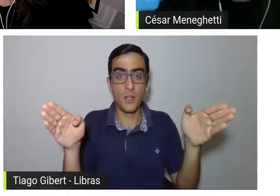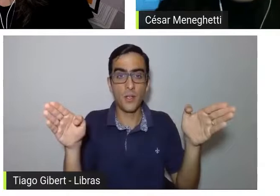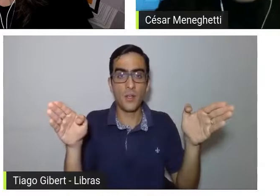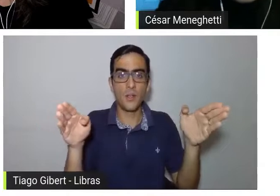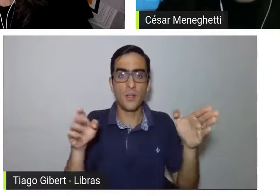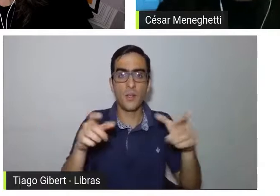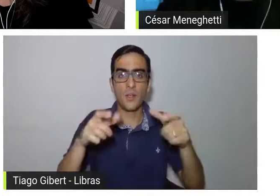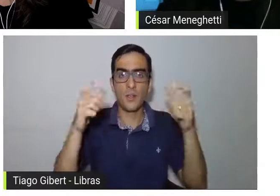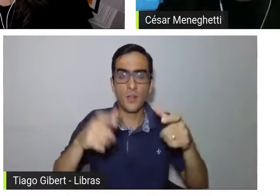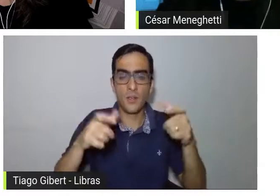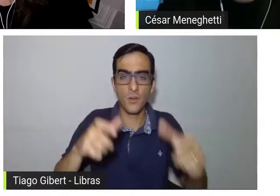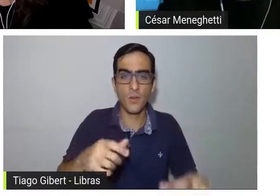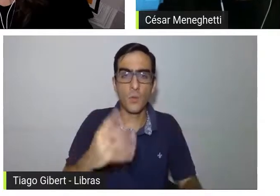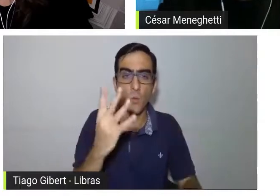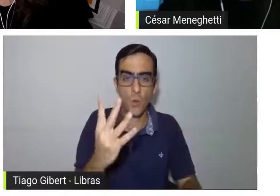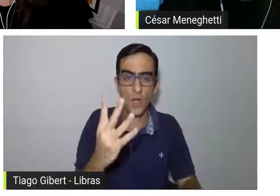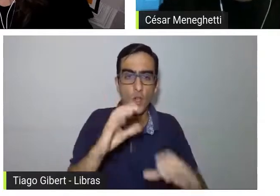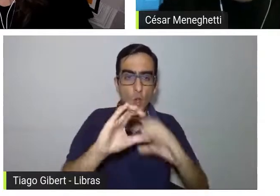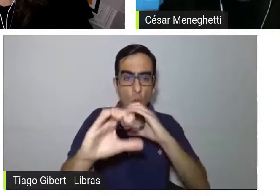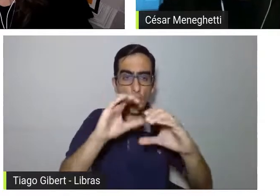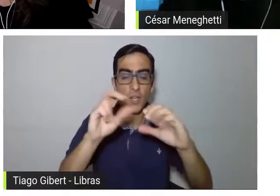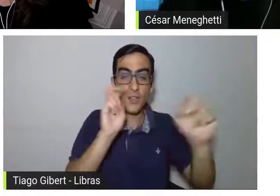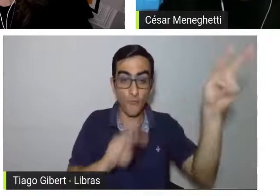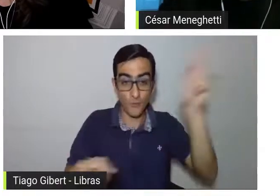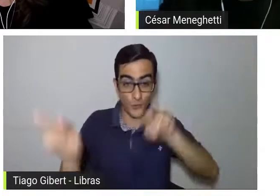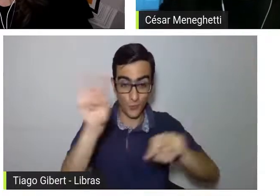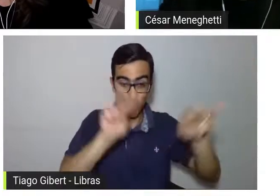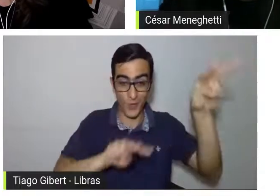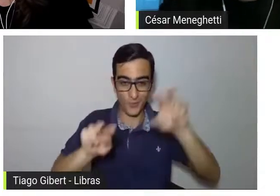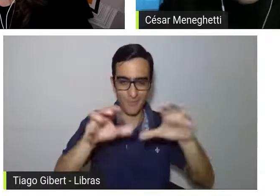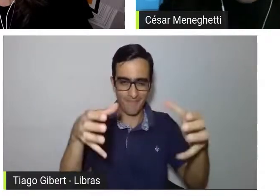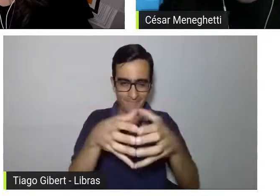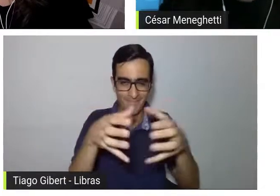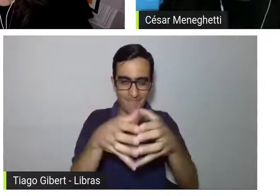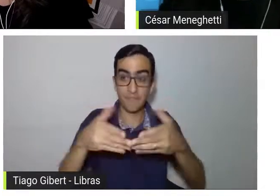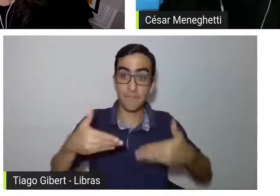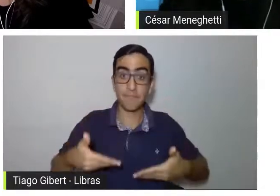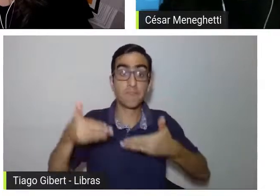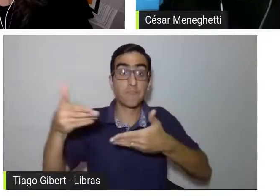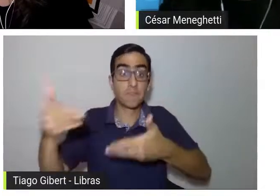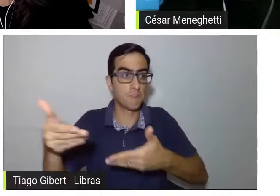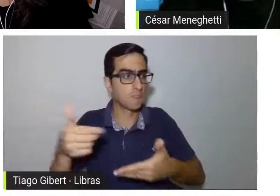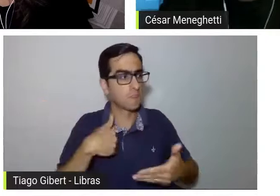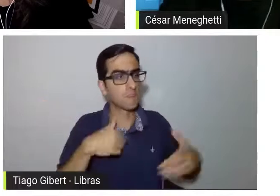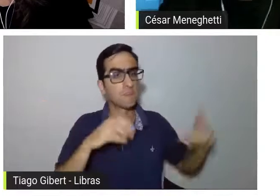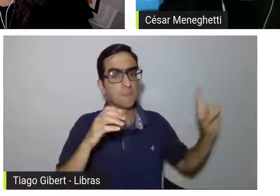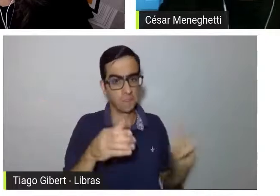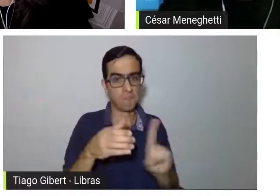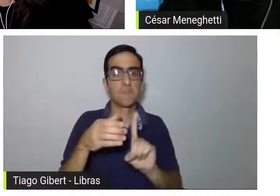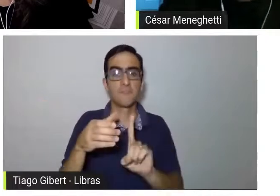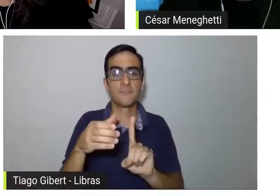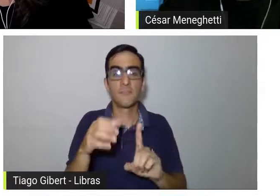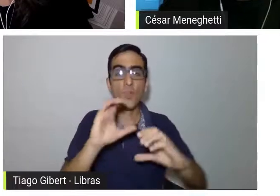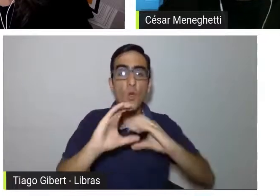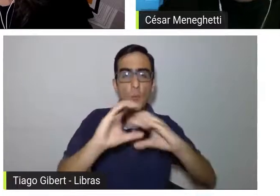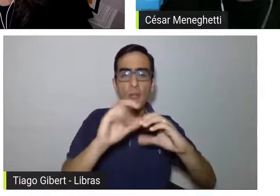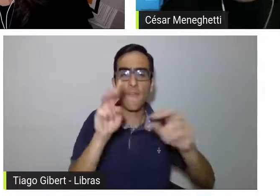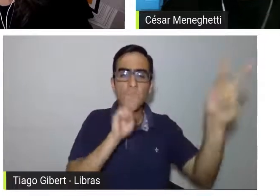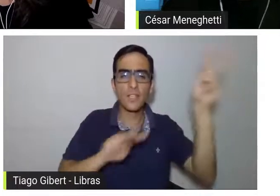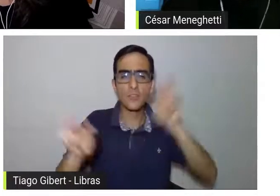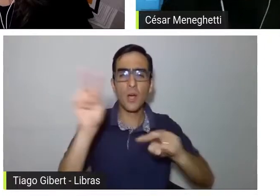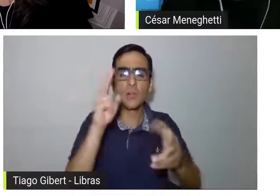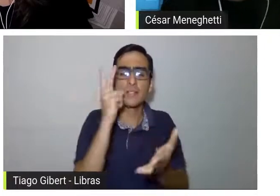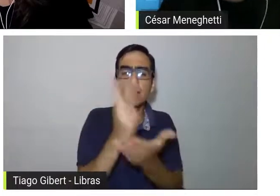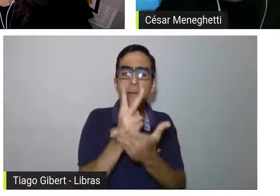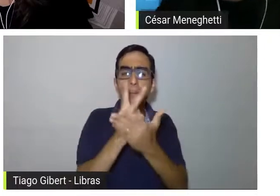chamava Quatro Comunicação Visual, e eles me convidaram para participar, e a gente começou a fazer trabalho de comunicação visual, exatamente, mas sempre